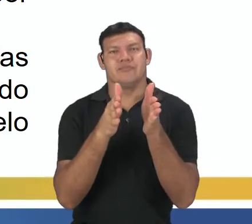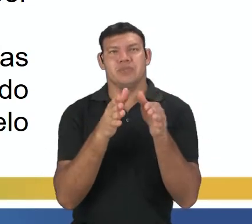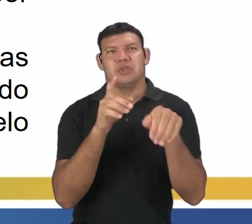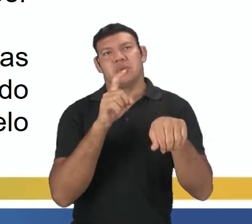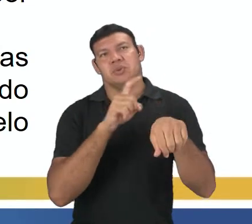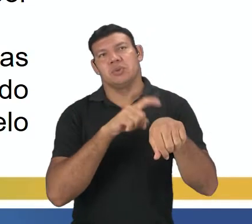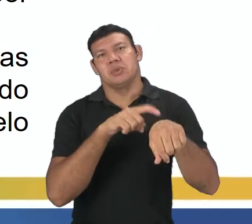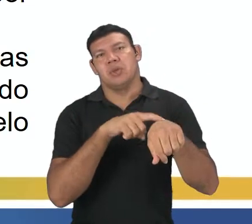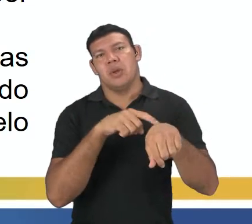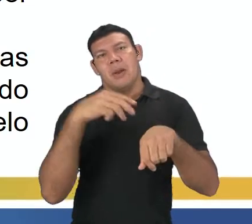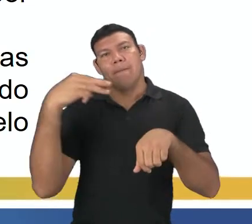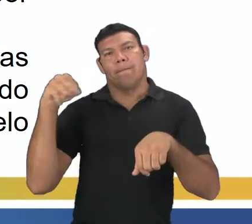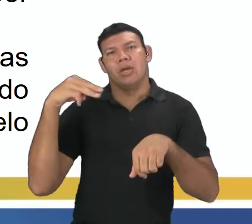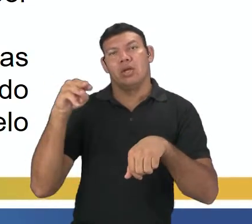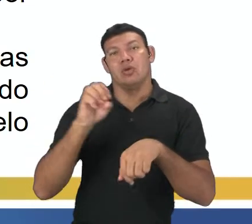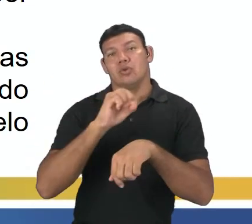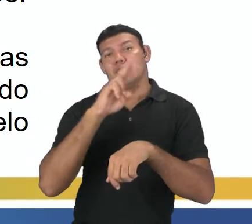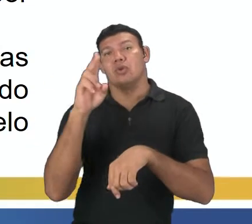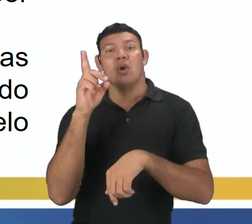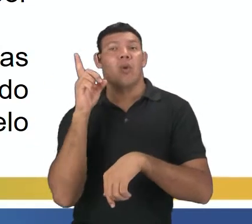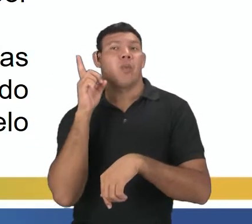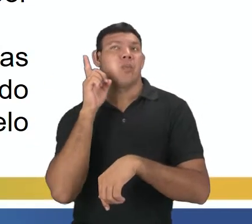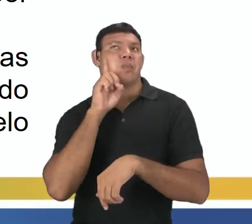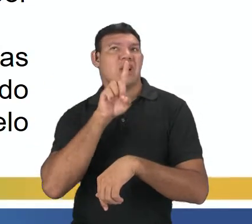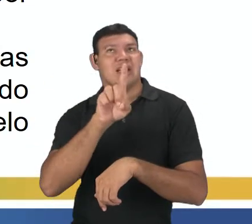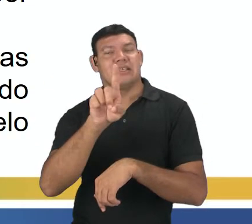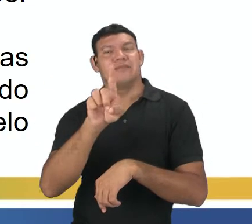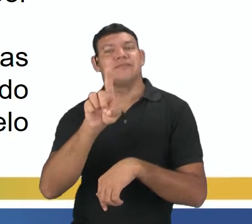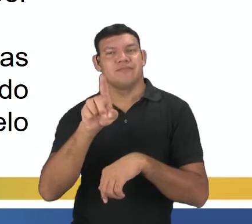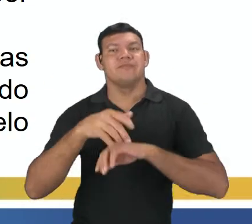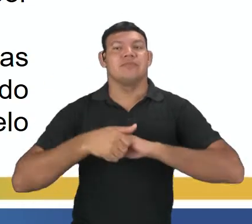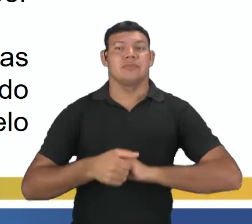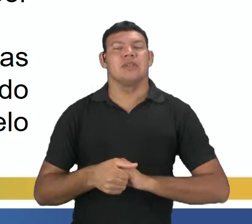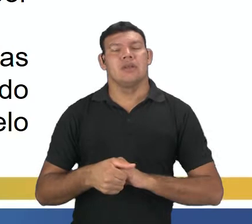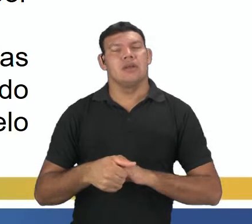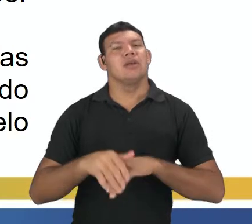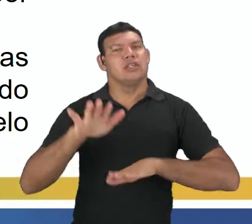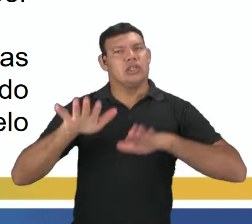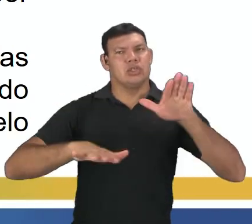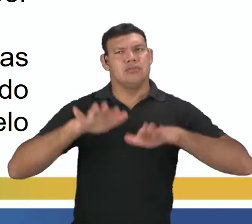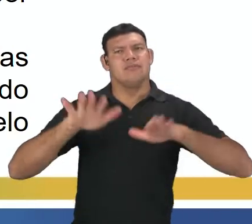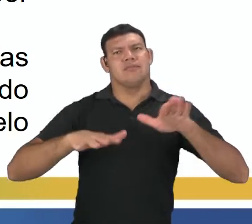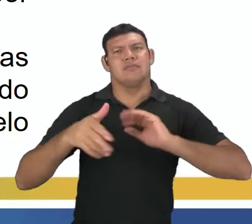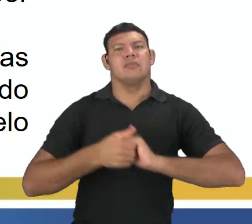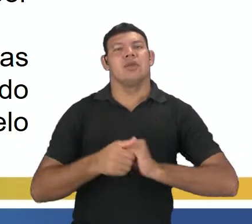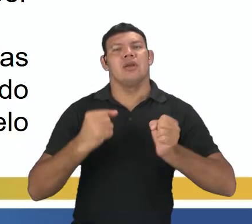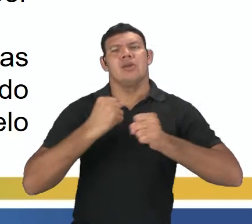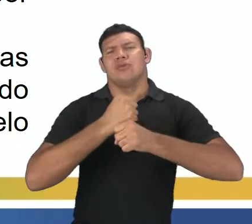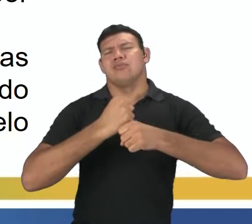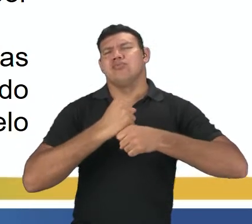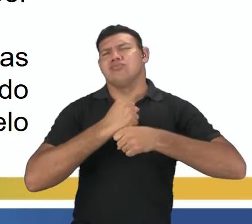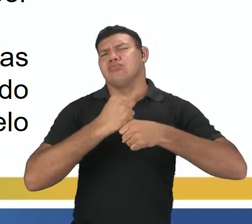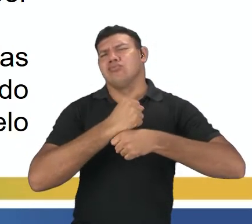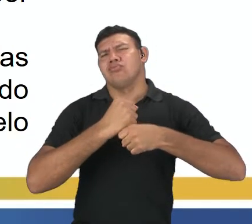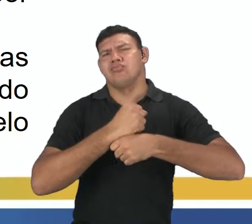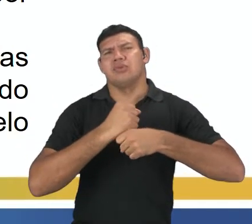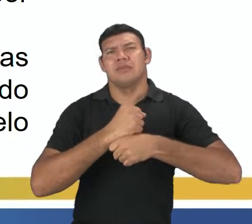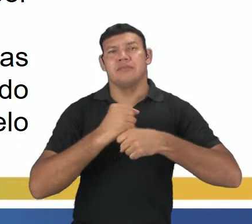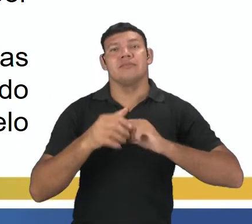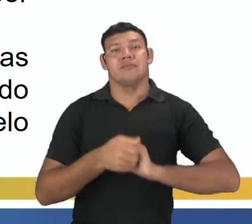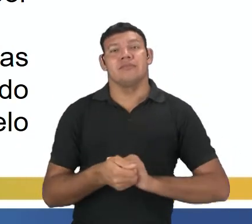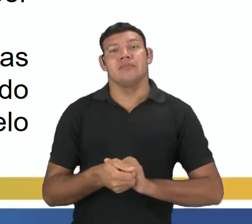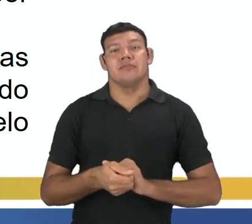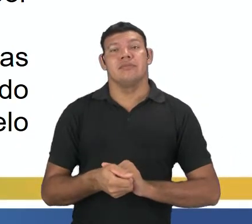minutos ou até alguns dias, mas é possível que elas se passem durante muitos anos. Em qualquer